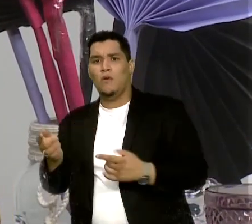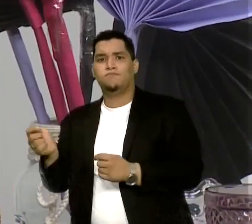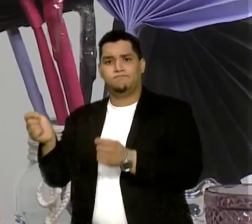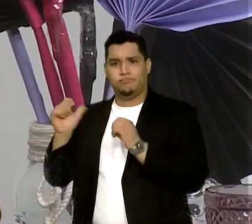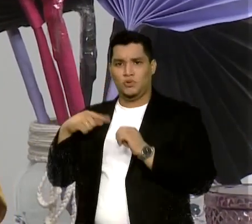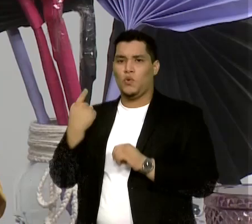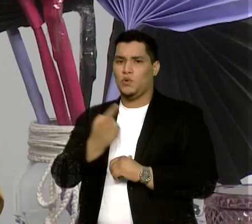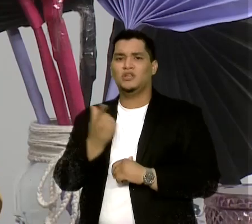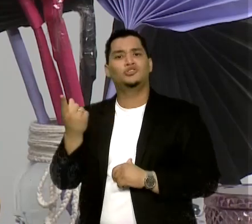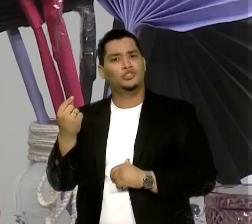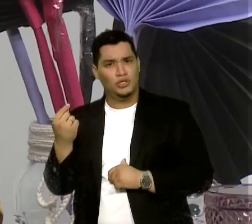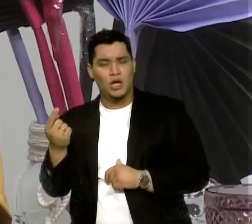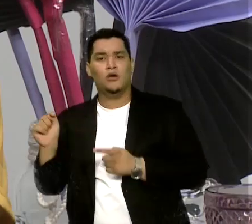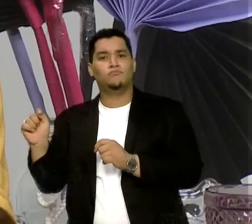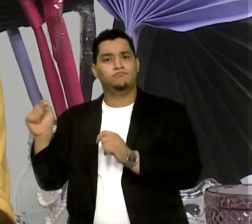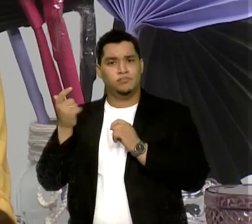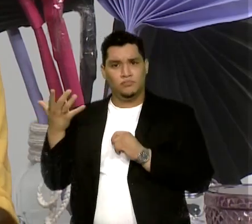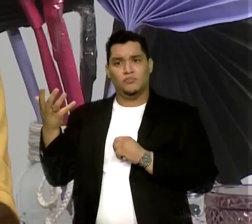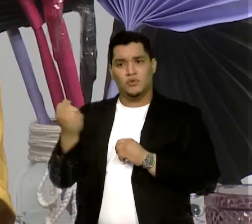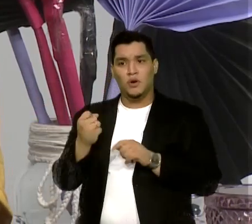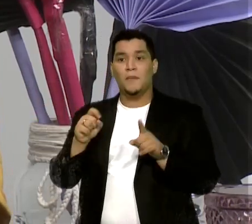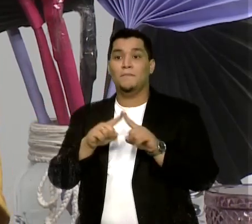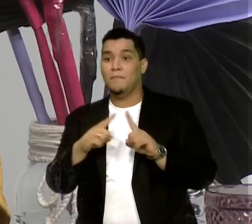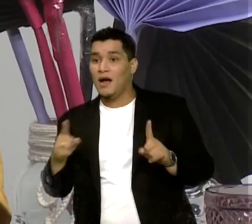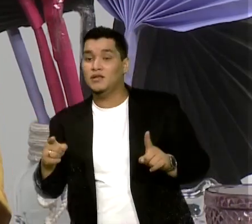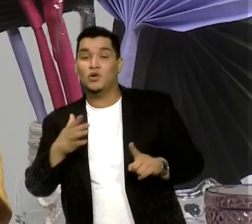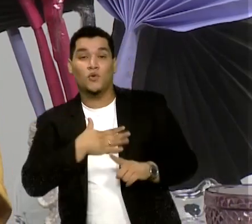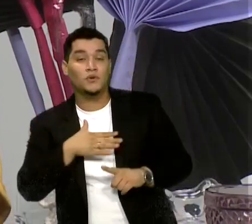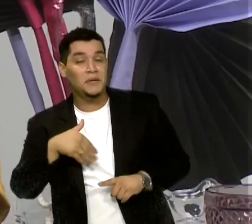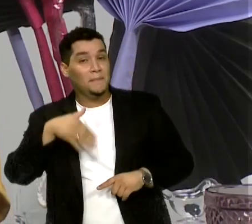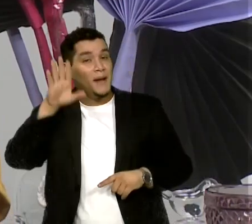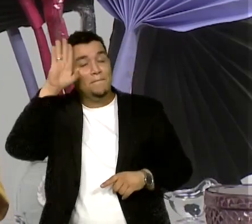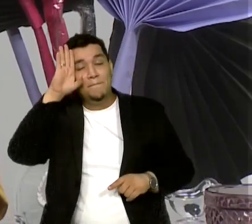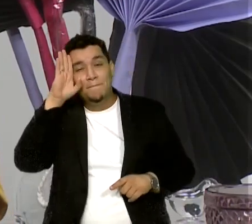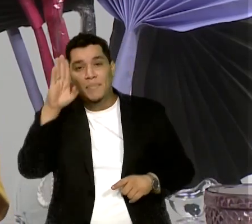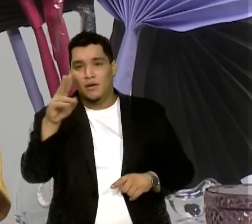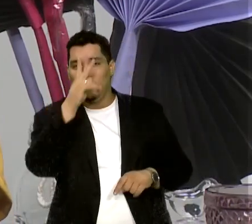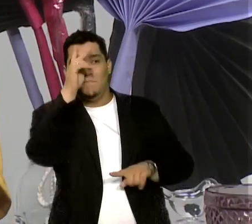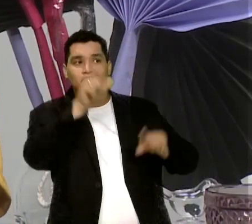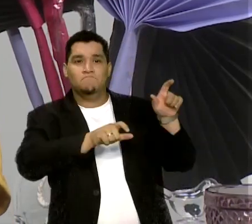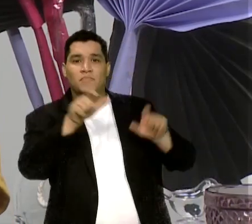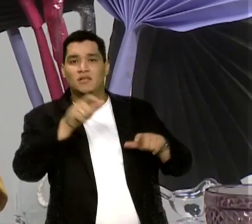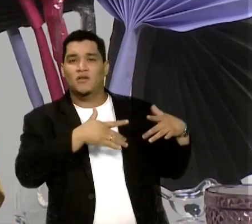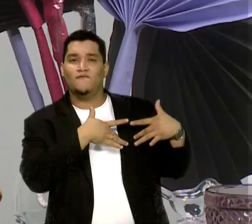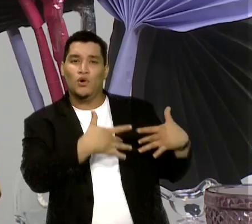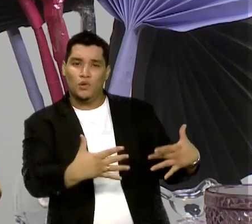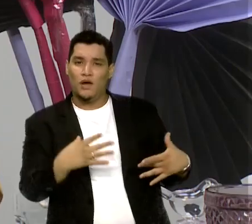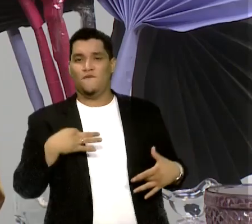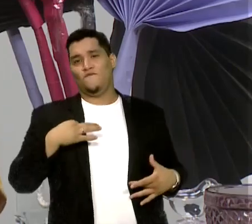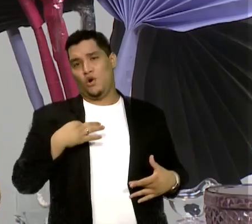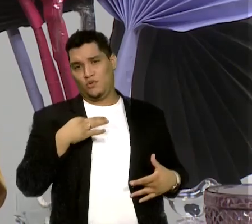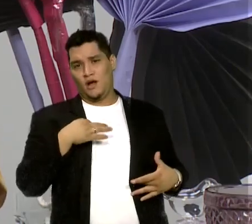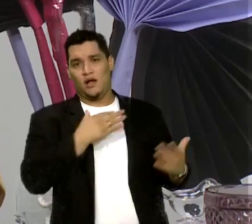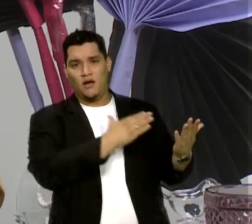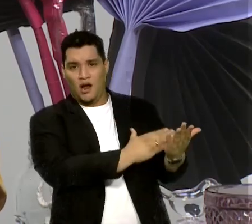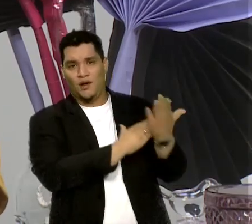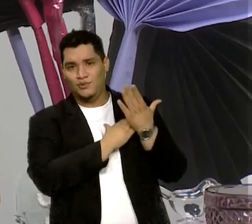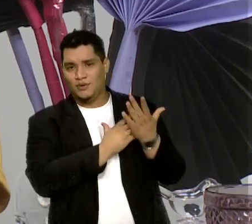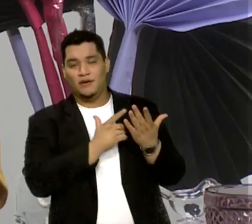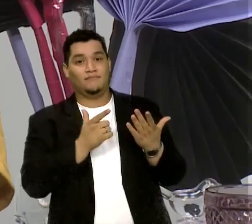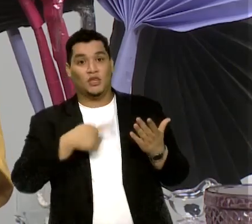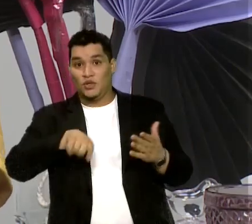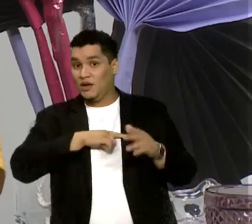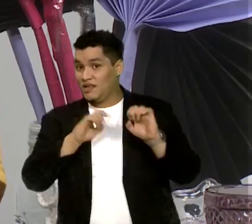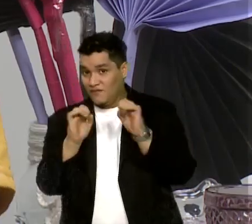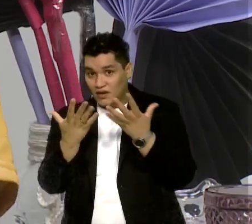pessoas. A gente gosta bastante do voluntariado. Nossos eventos têm bastante criança, então a gente gosta